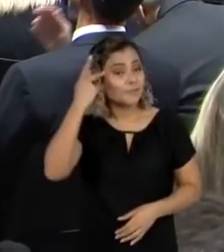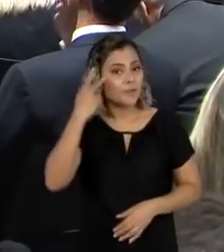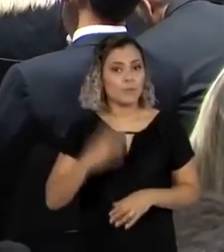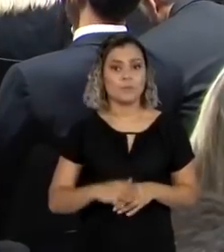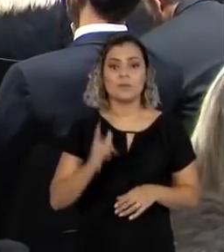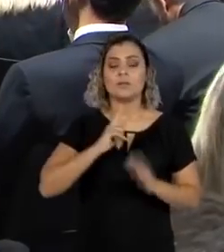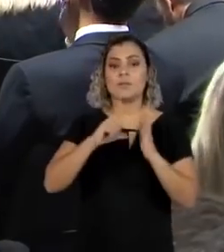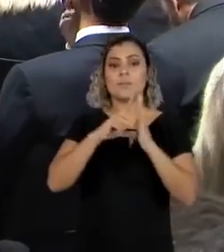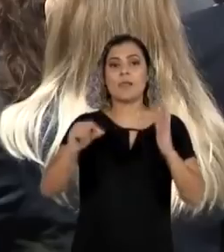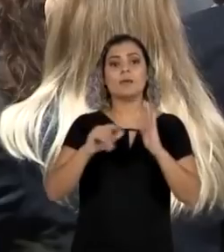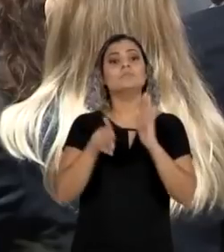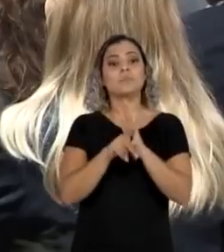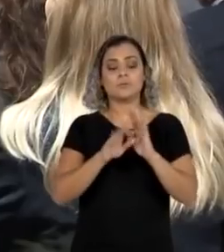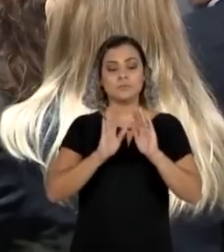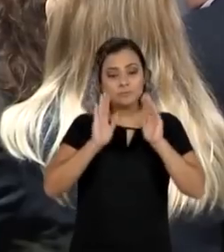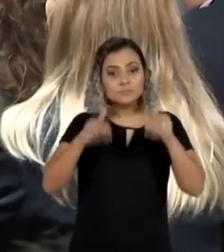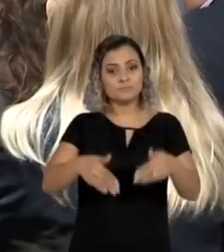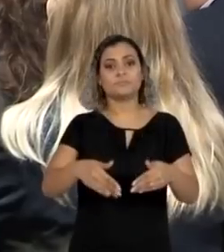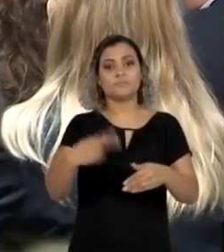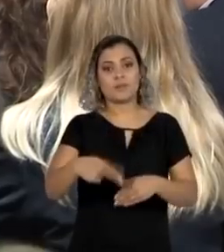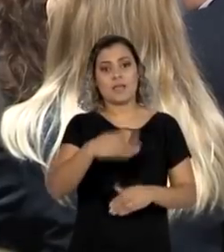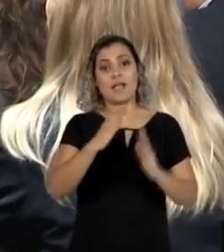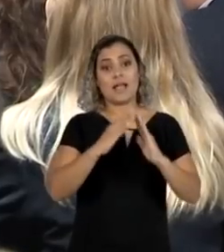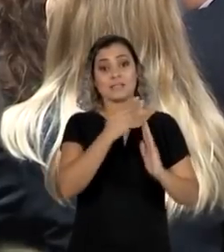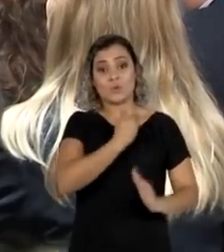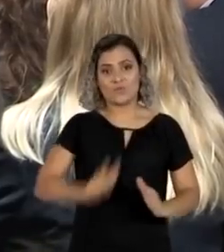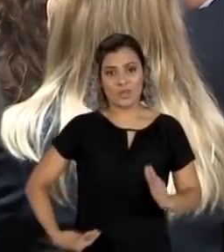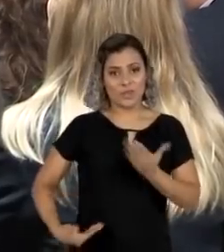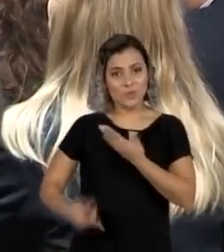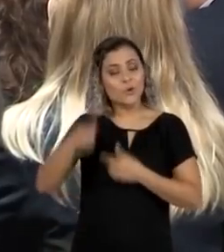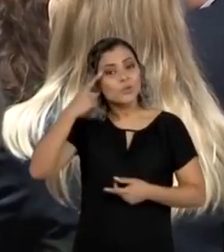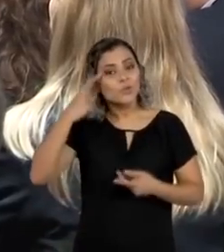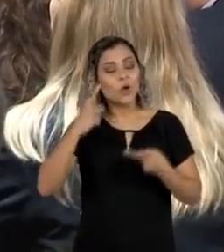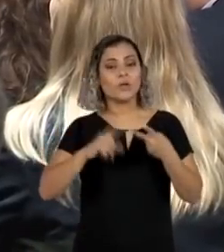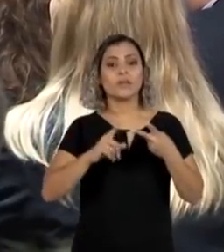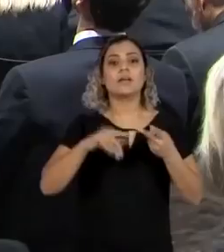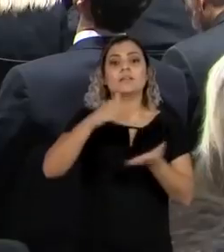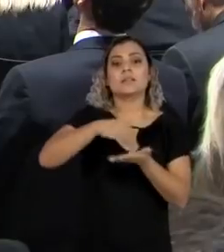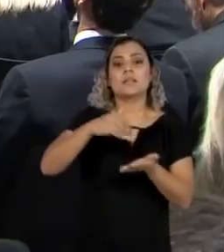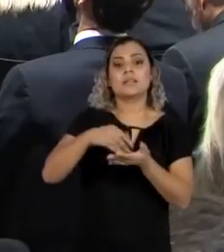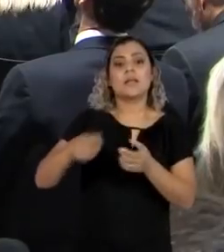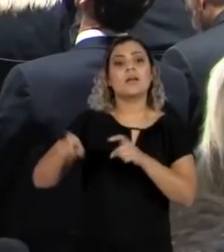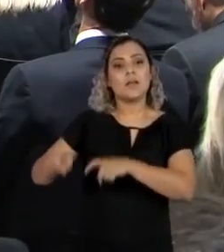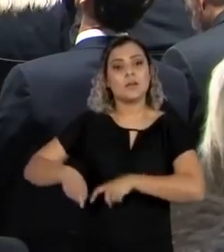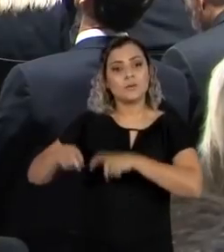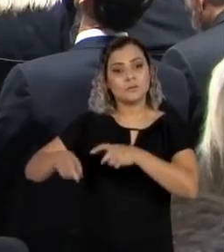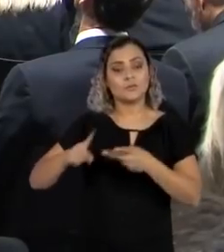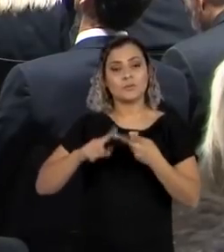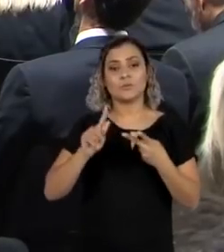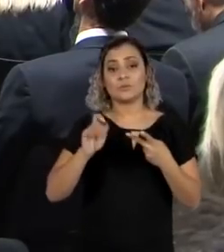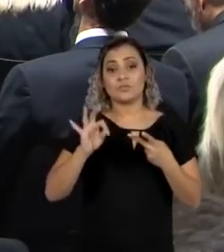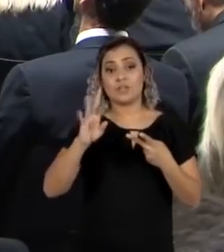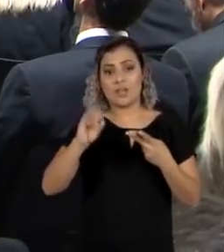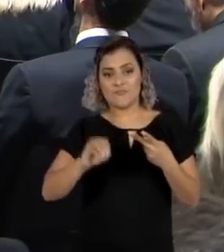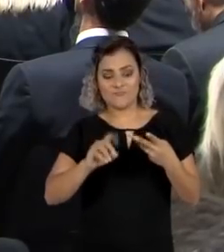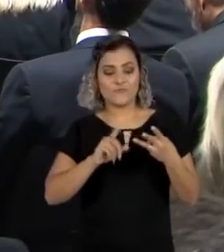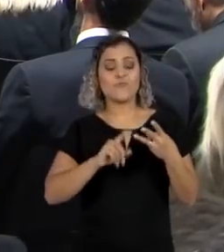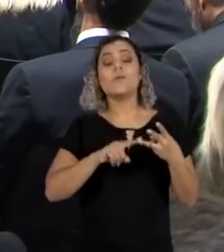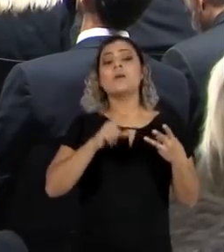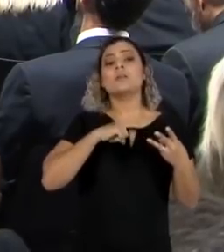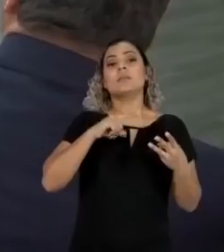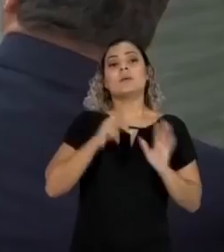dos Bandeirantes, com a presença do governador João Dória, do secretário estadual de Agricultura, Gustavo Junqueira, e de